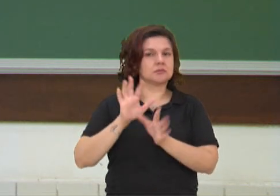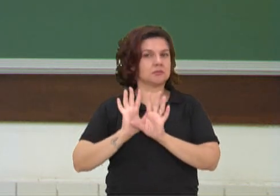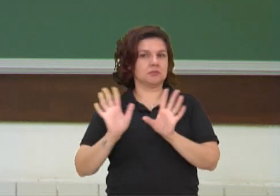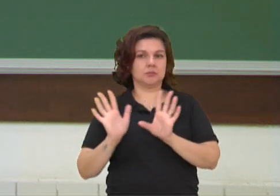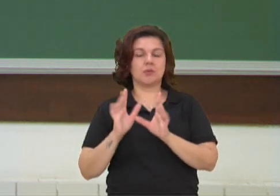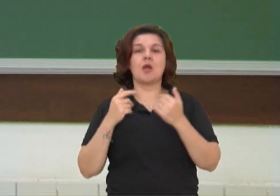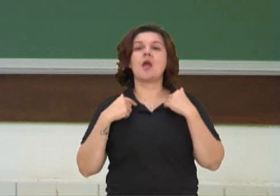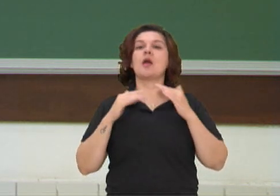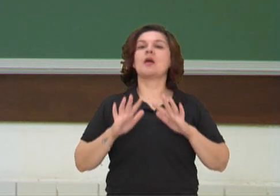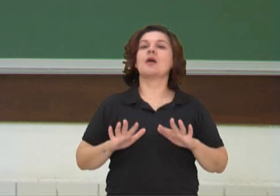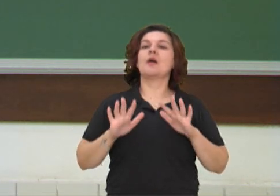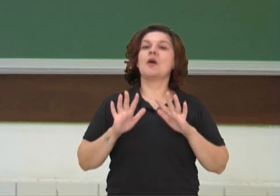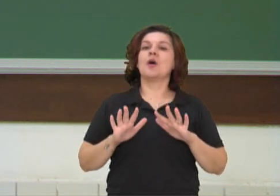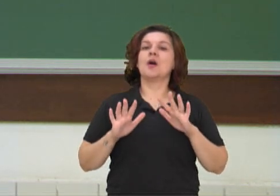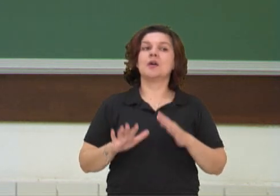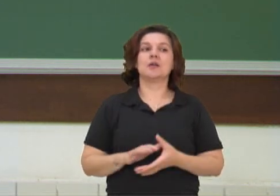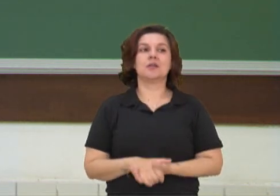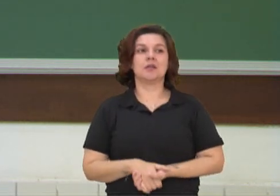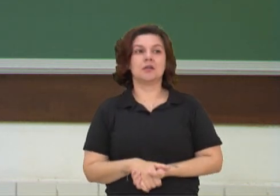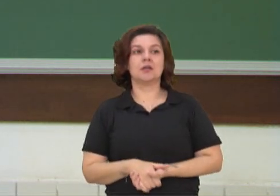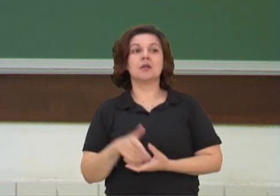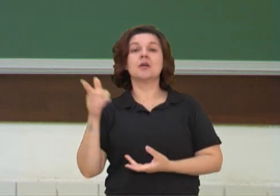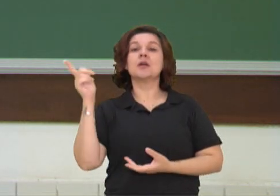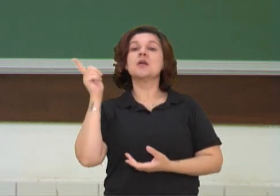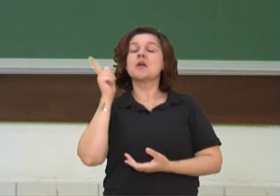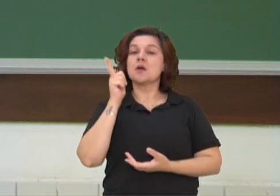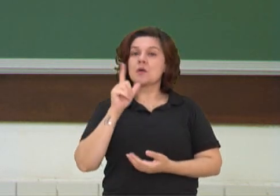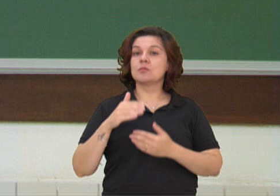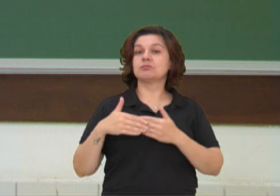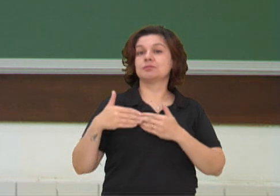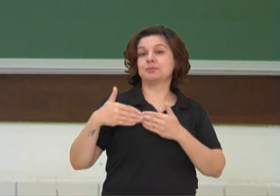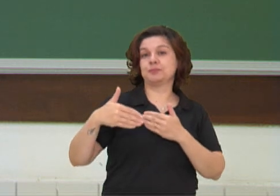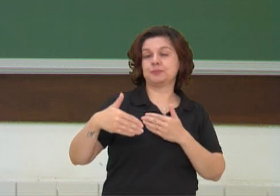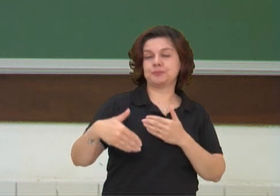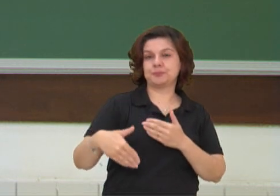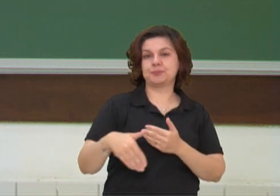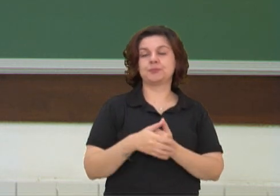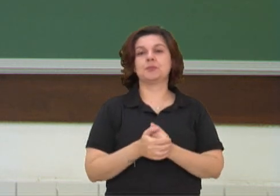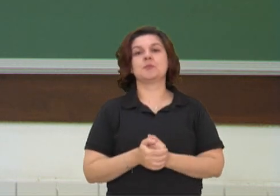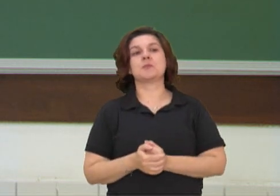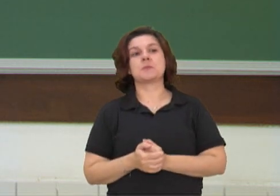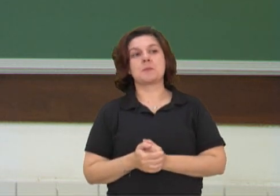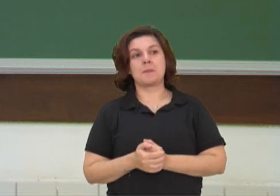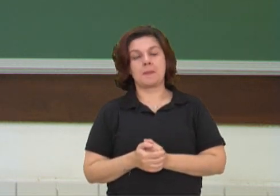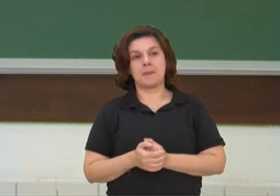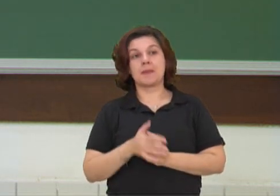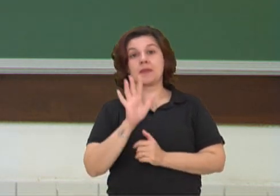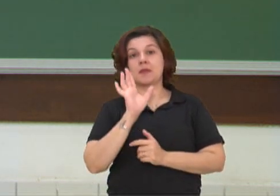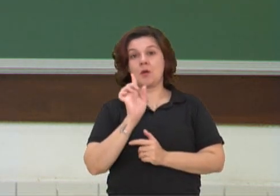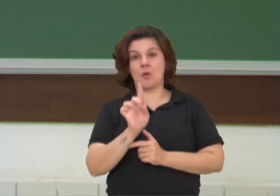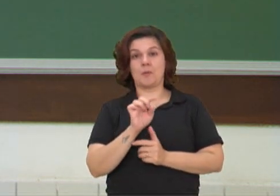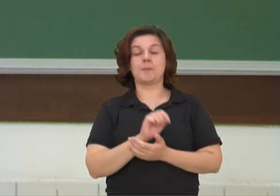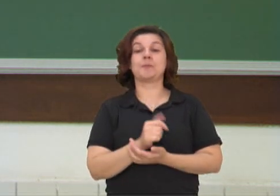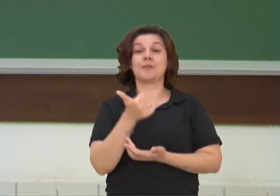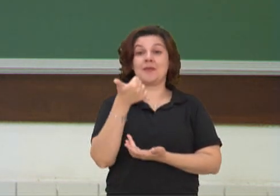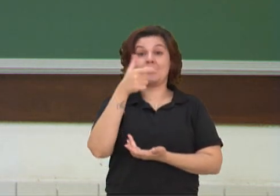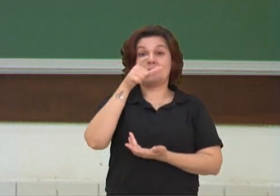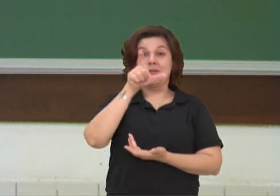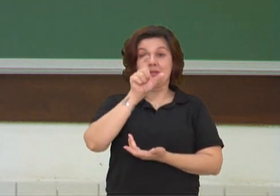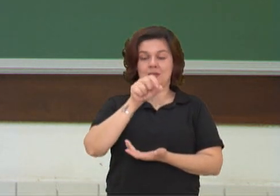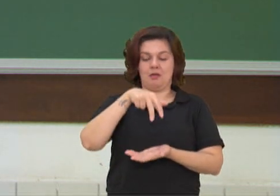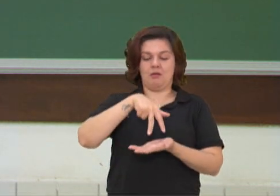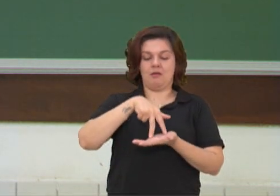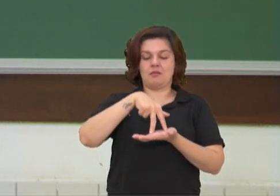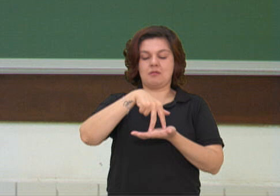que fique confortável para você e que você trabalhe ali com uma série, ali, com uma sequência de repetições. Então vamos trabalhar aqui, vamos fazer 10 vezes